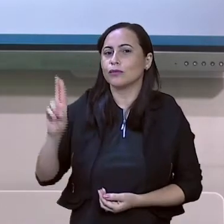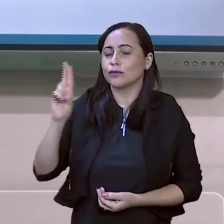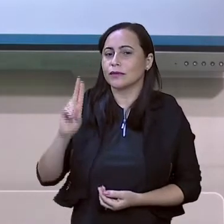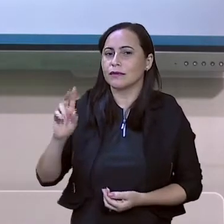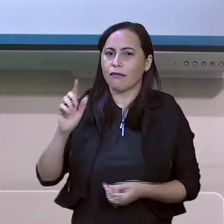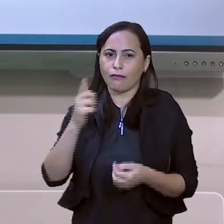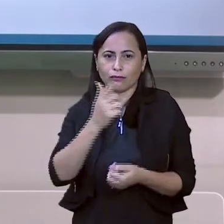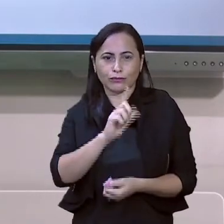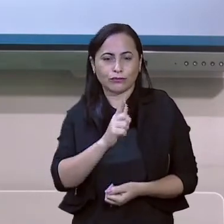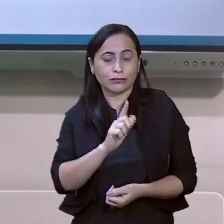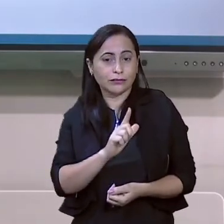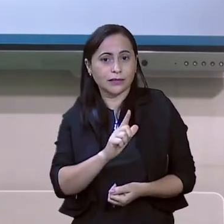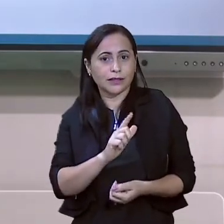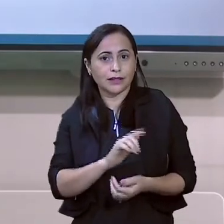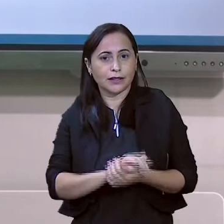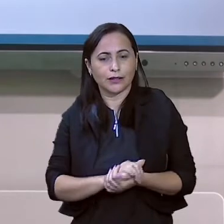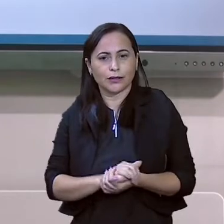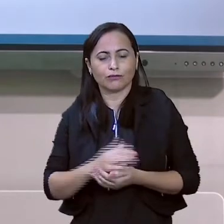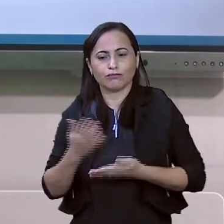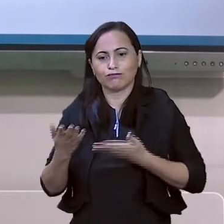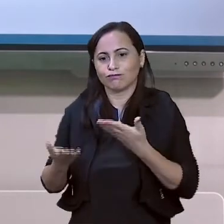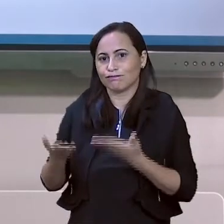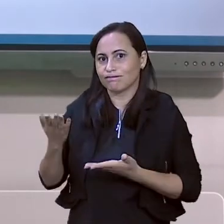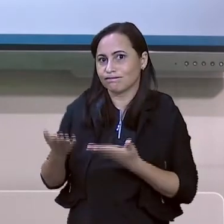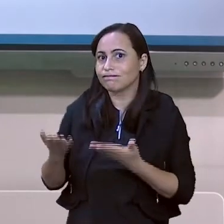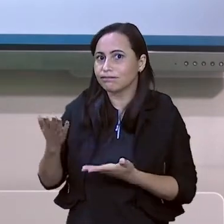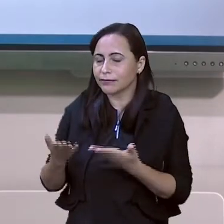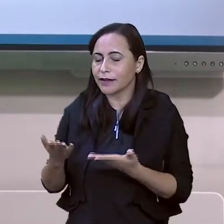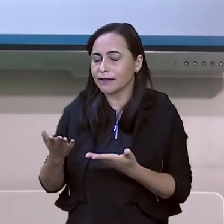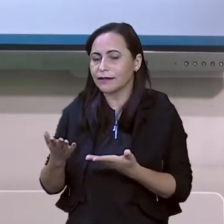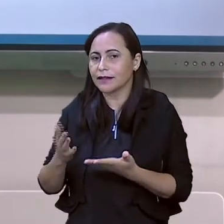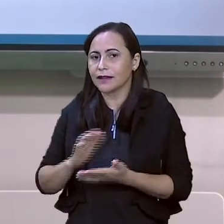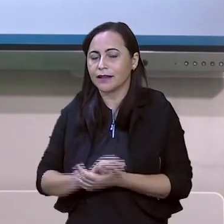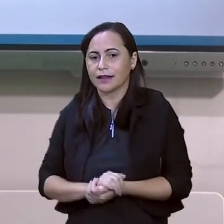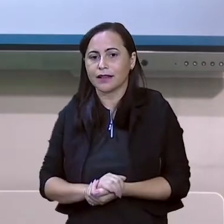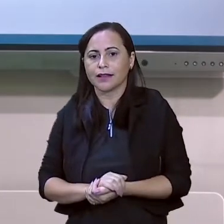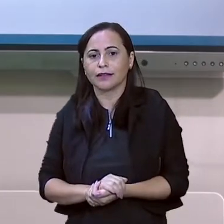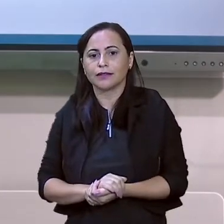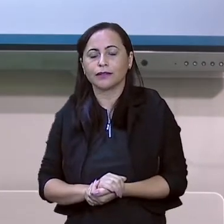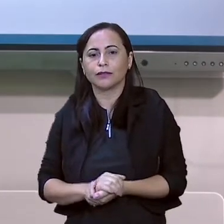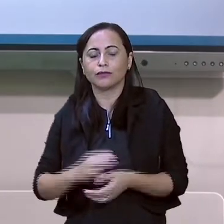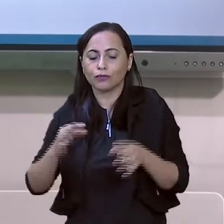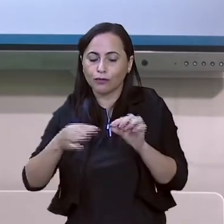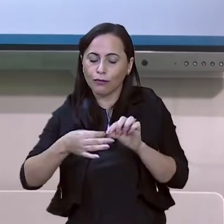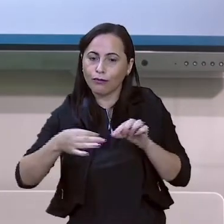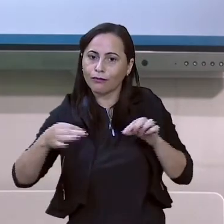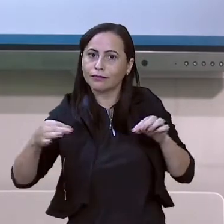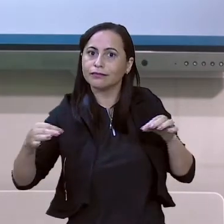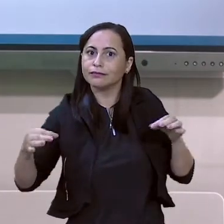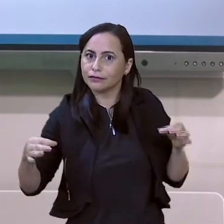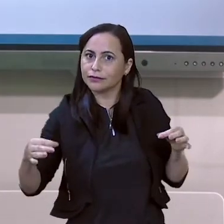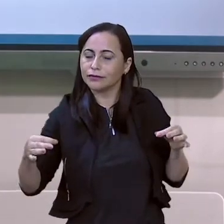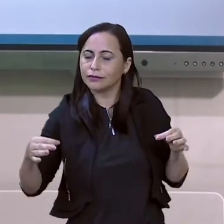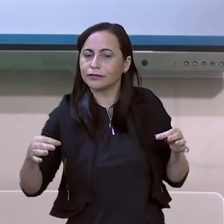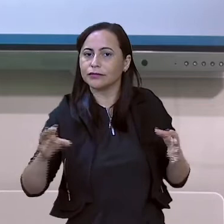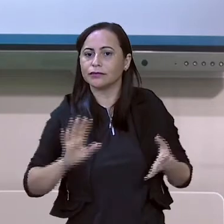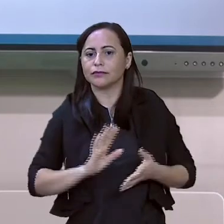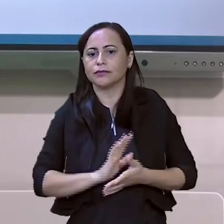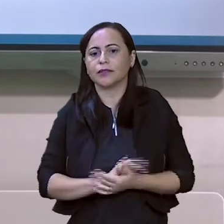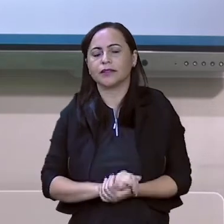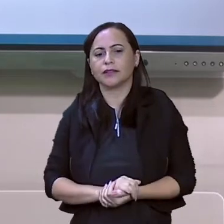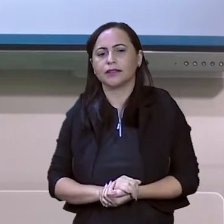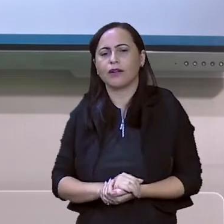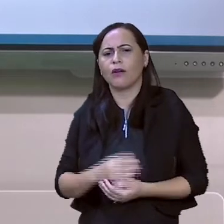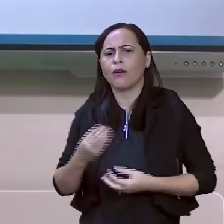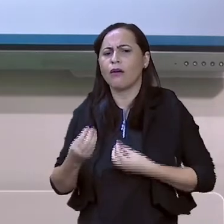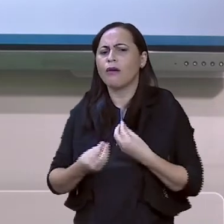quer pesar alguém, um objeto, um alimento. Utilizamos também os comprimentos, as medidas de comprimento. Como é